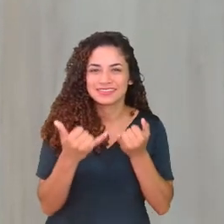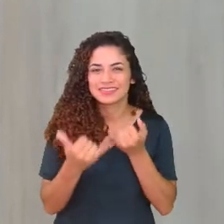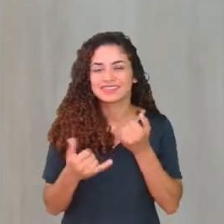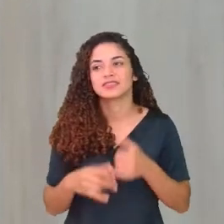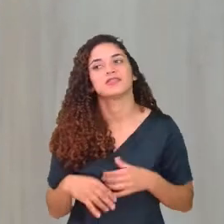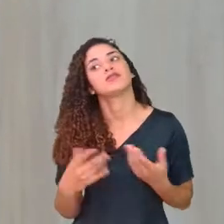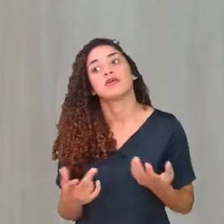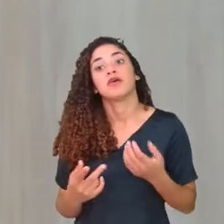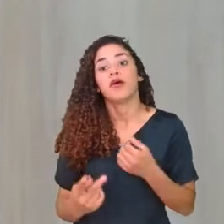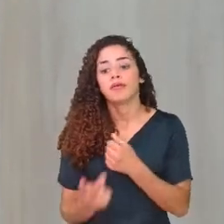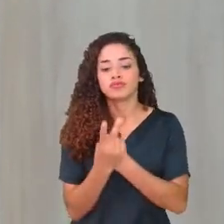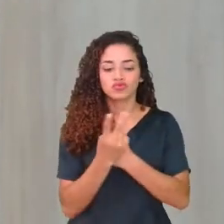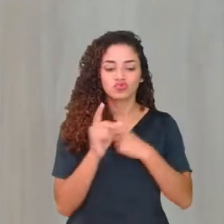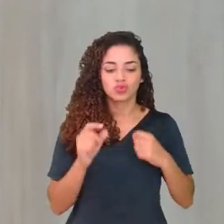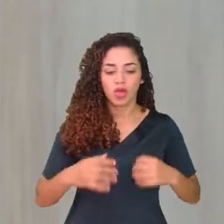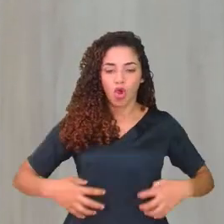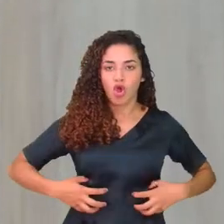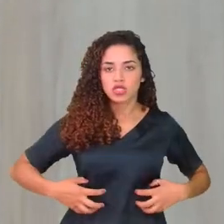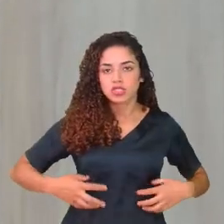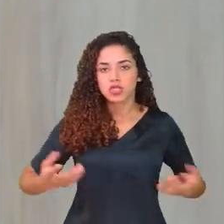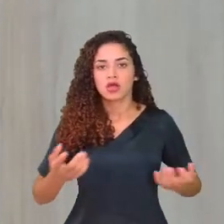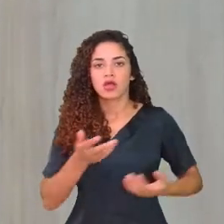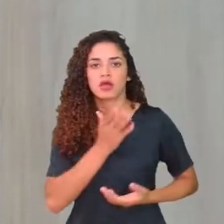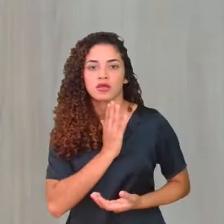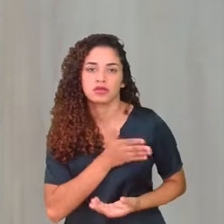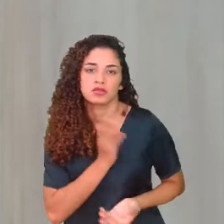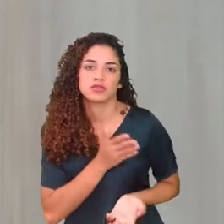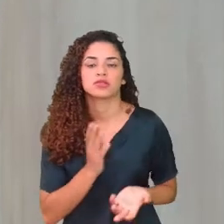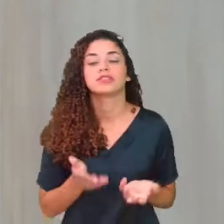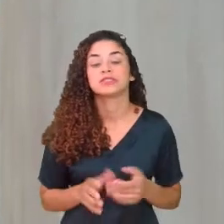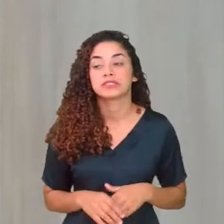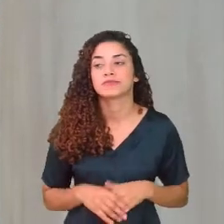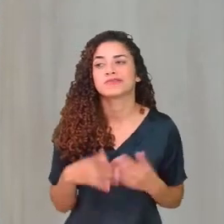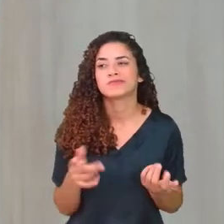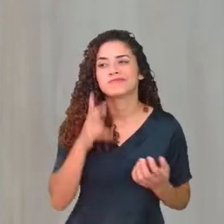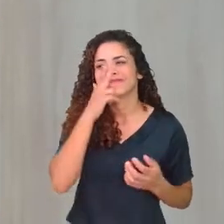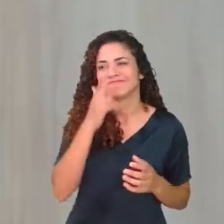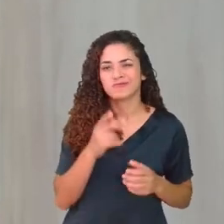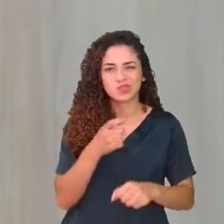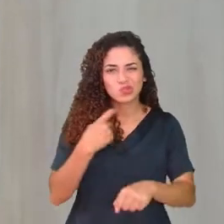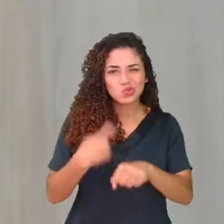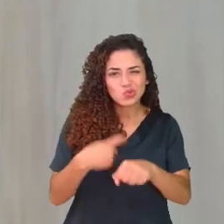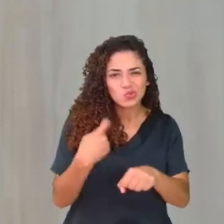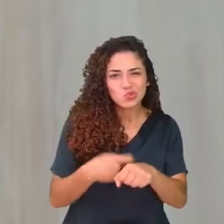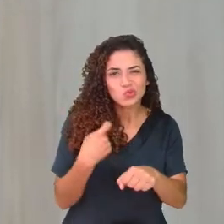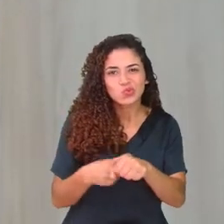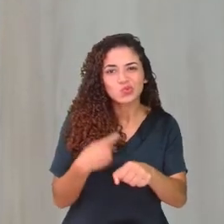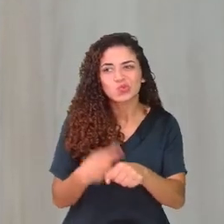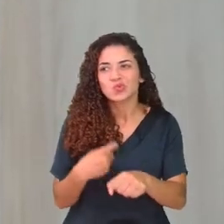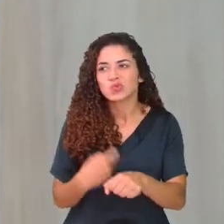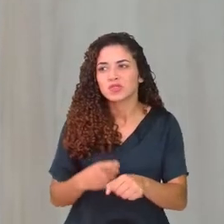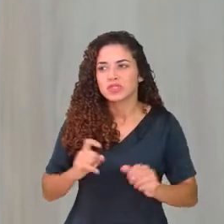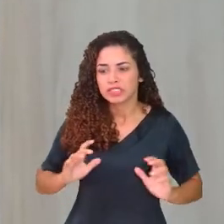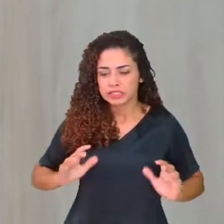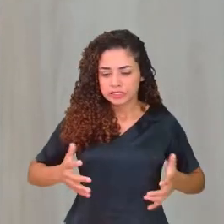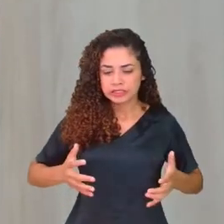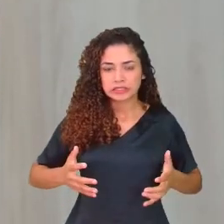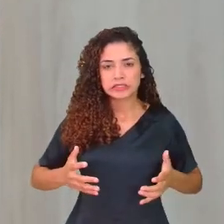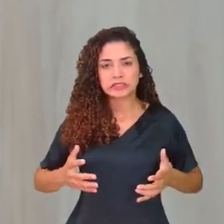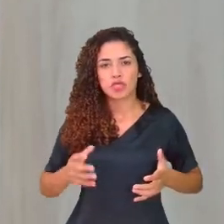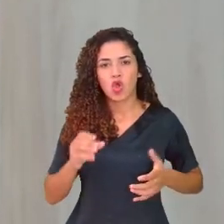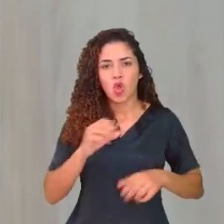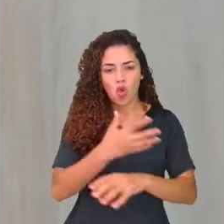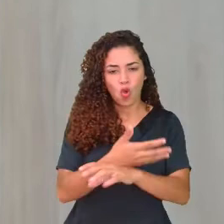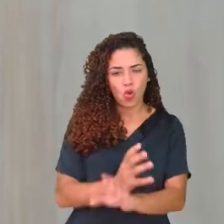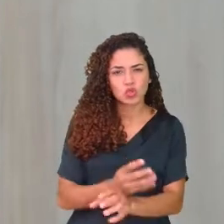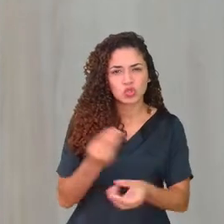pulmões. Mas vem a pergunta, como é que isso aqui tão rígido, né? Uma caixa torácica toda de ossos, como é que